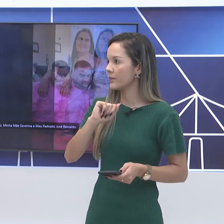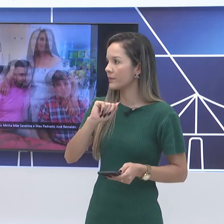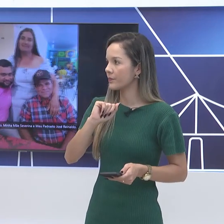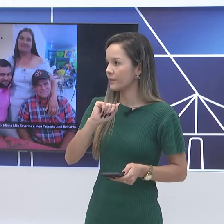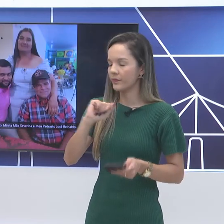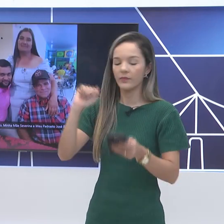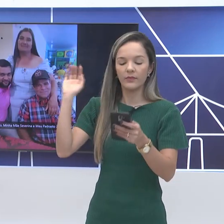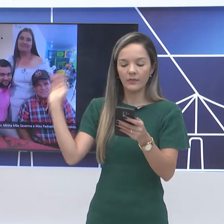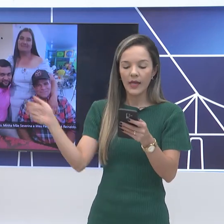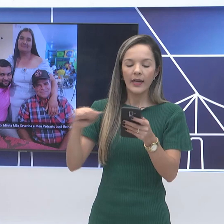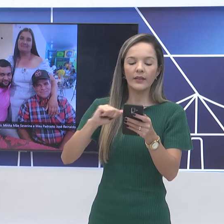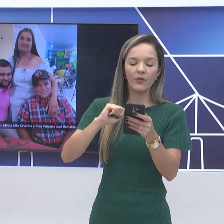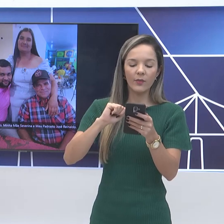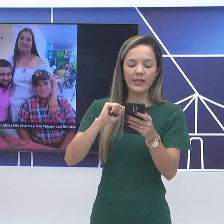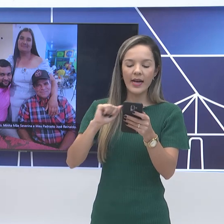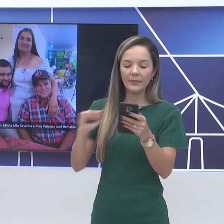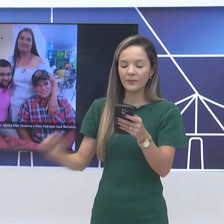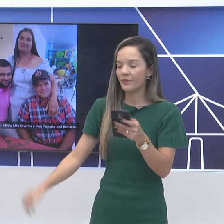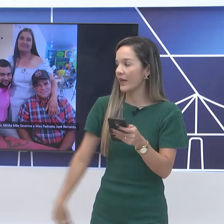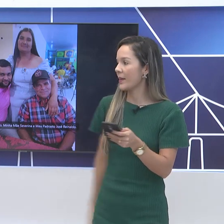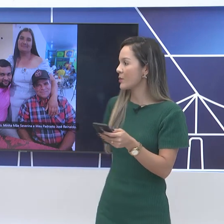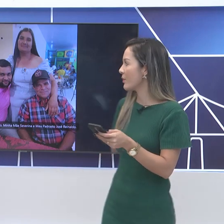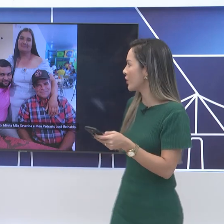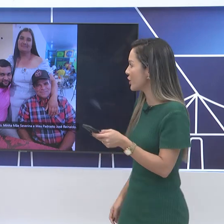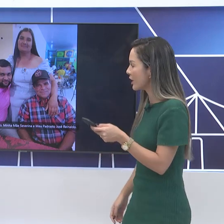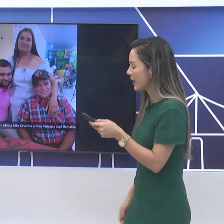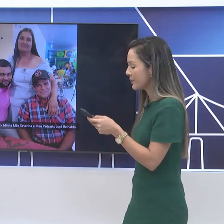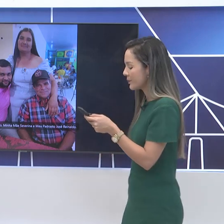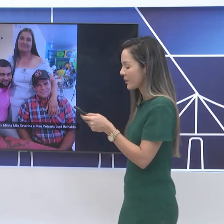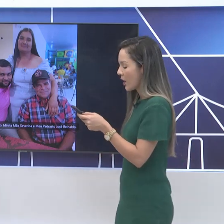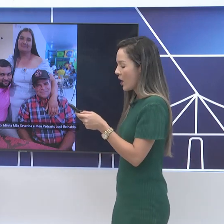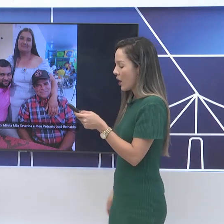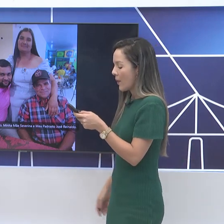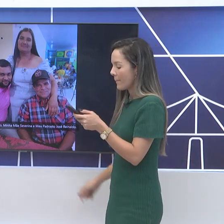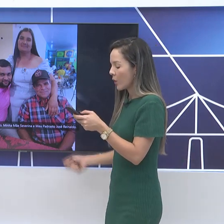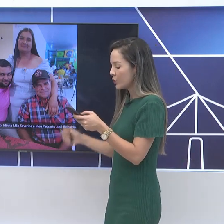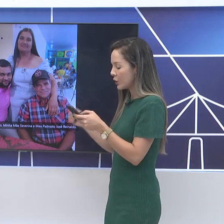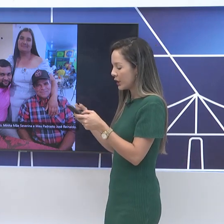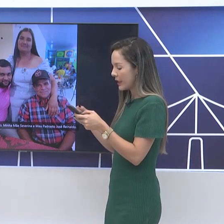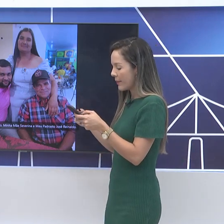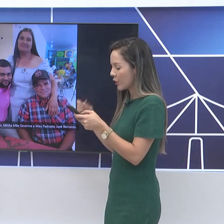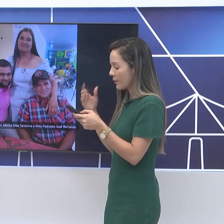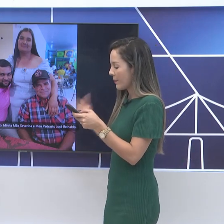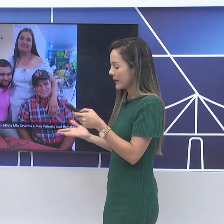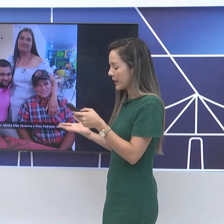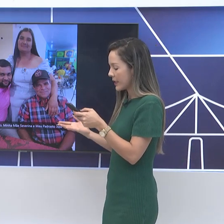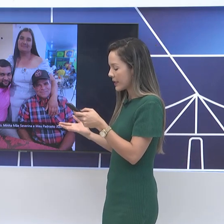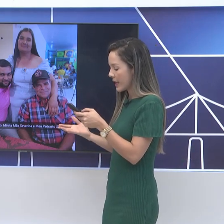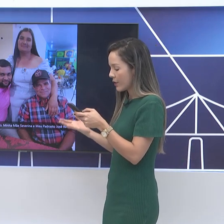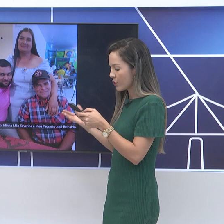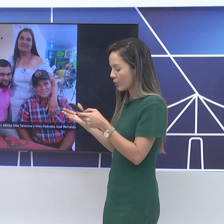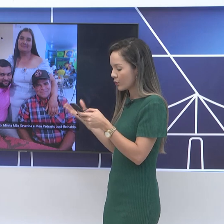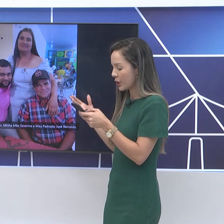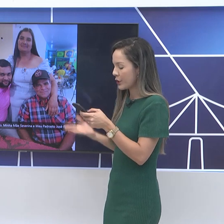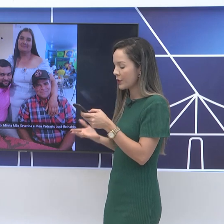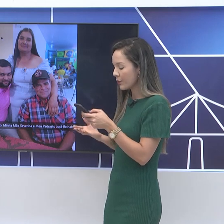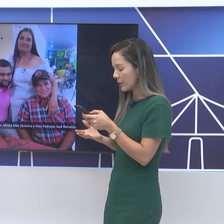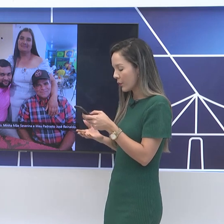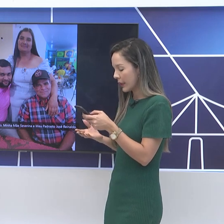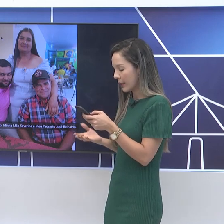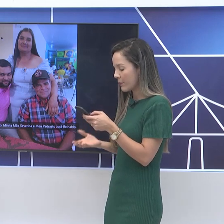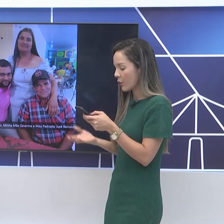uma? Claro que dá. Então Olha. Vamos lá para mais uma fotinha. E essa família bonitona aí? Bom dia, meu nome é Patrícia, eu sou do